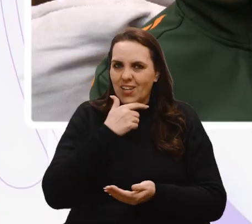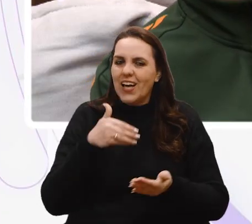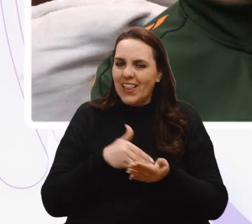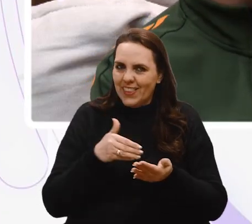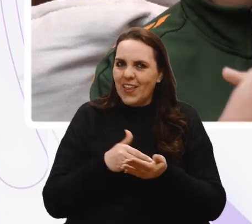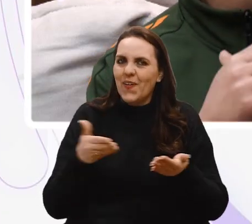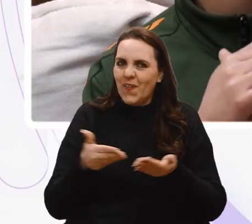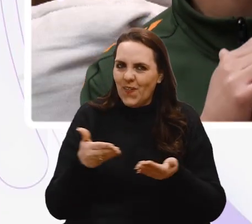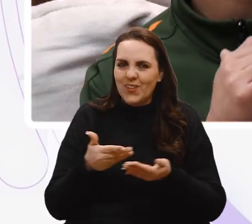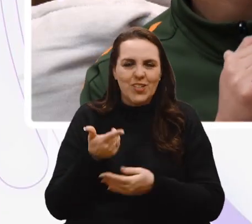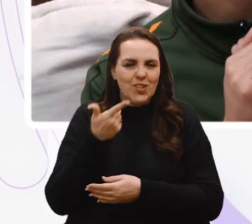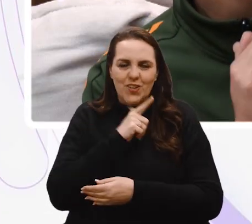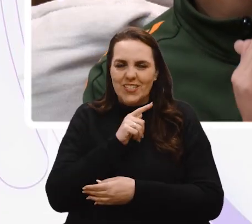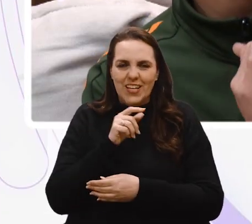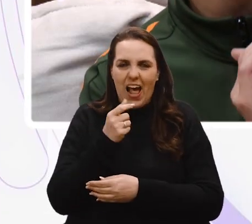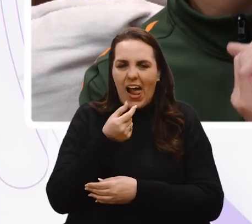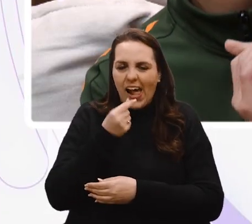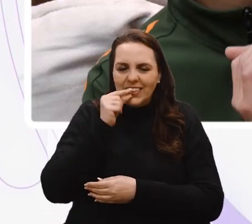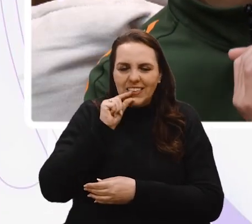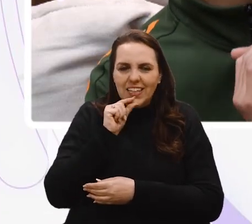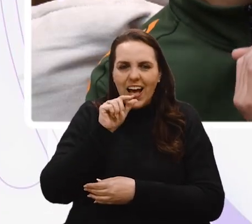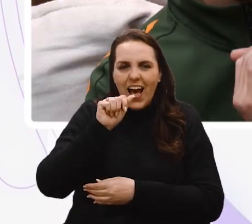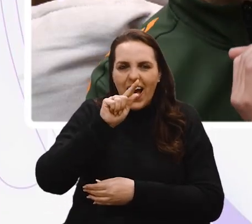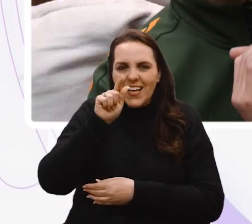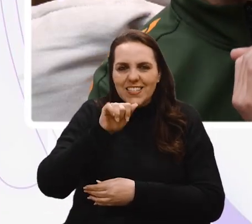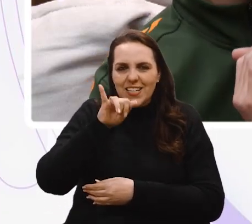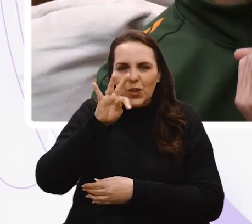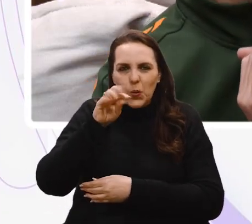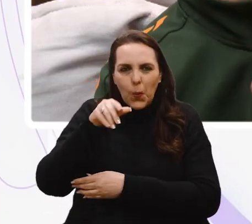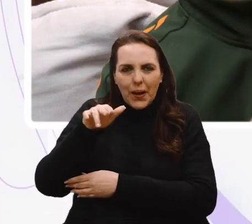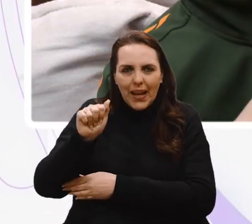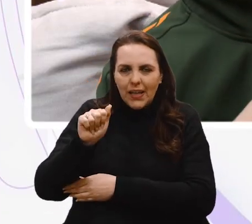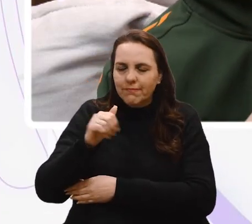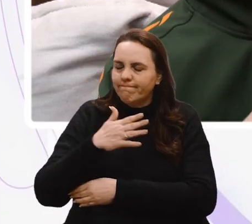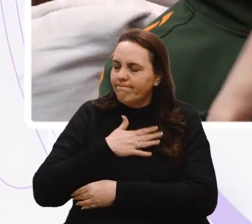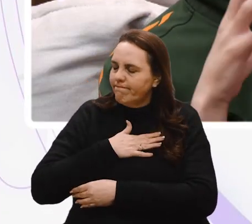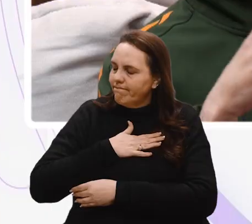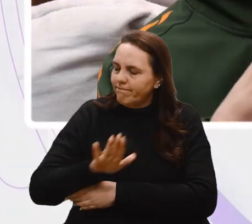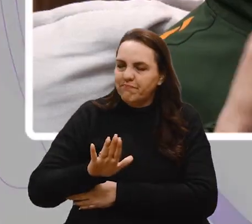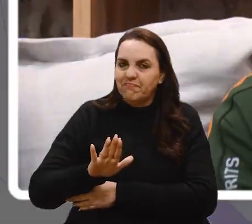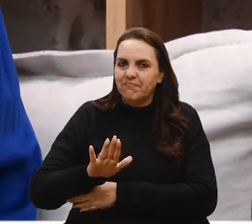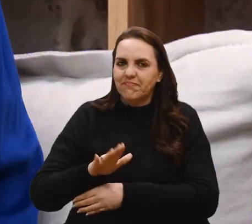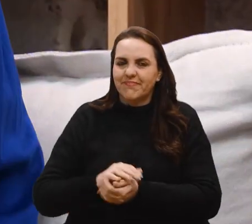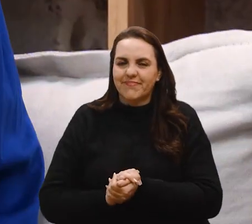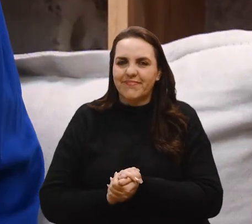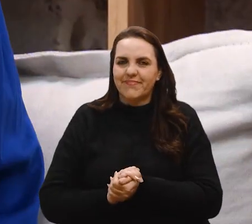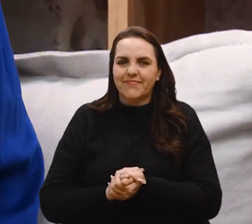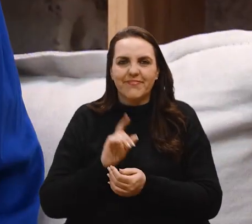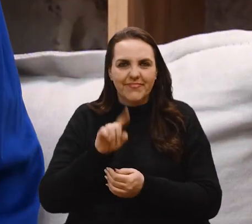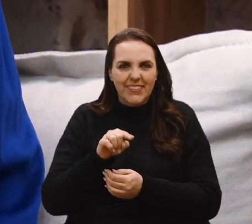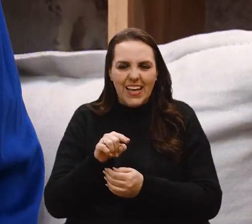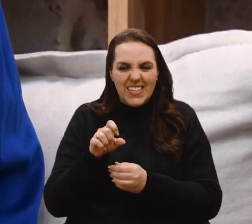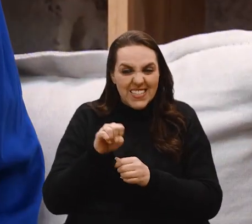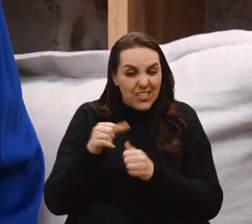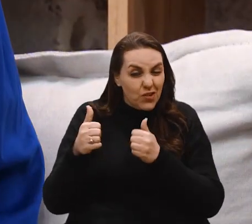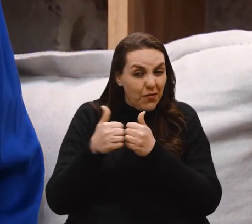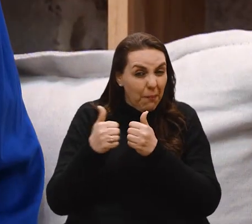assim, eu não consigo comer azeitona. Pra mim, não... Uma situação... Não. E pra mim, se a azeitona